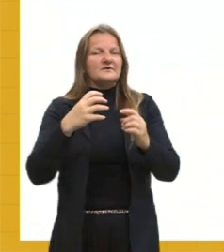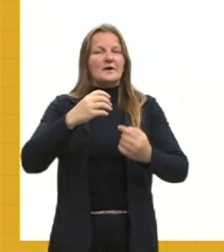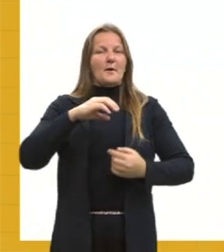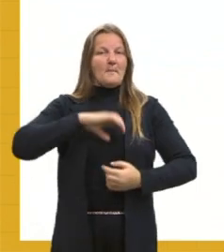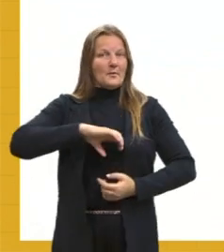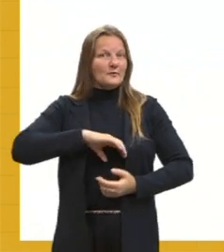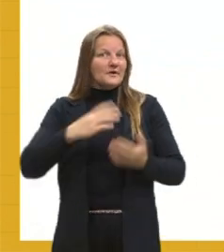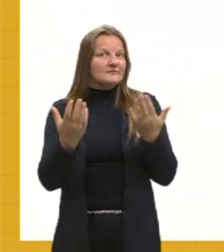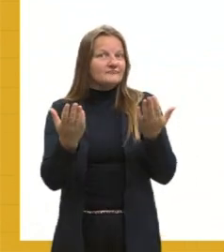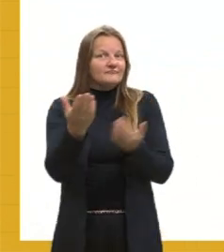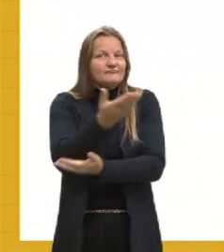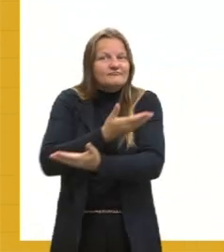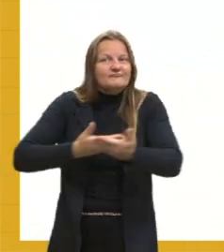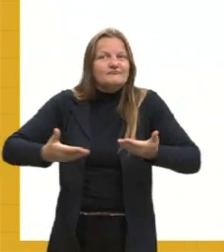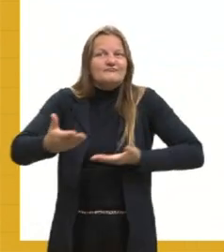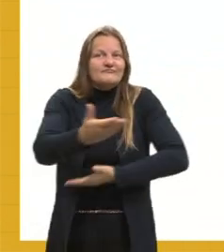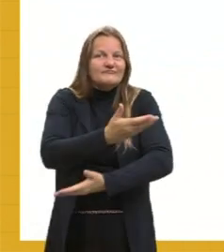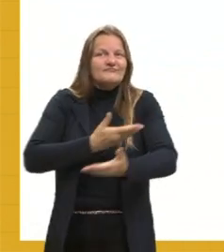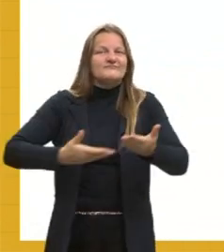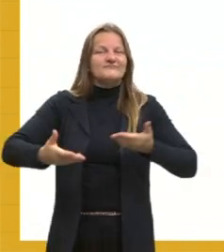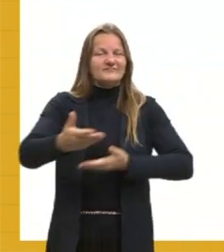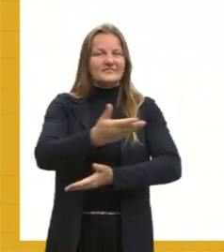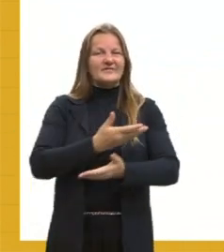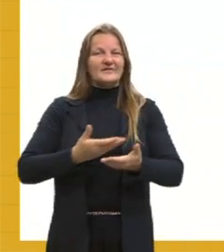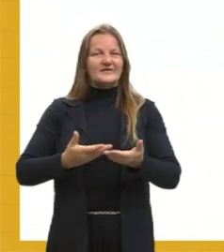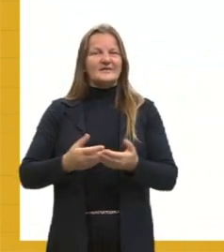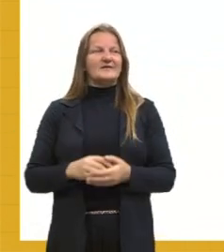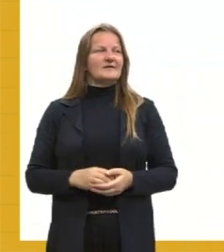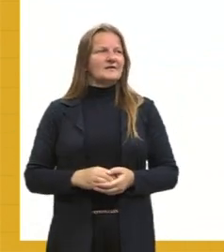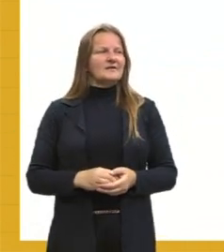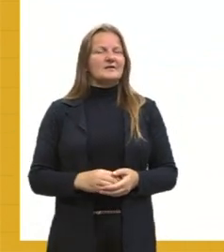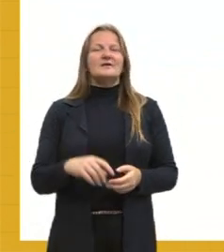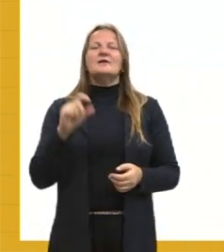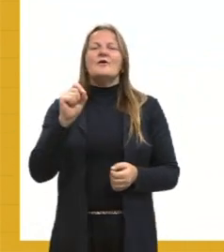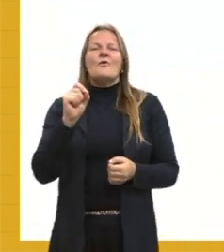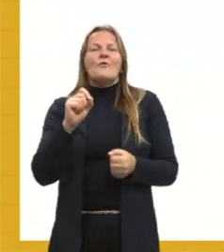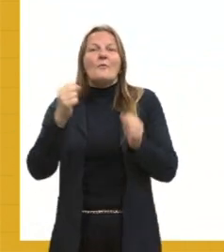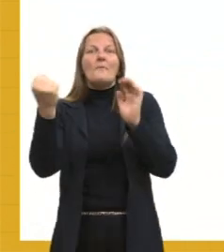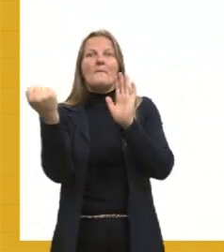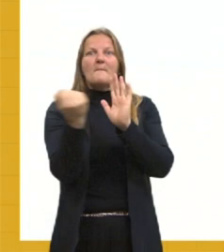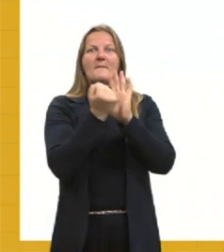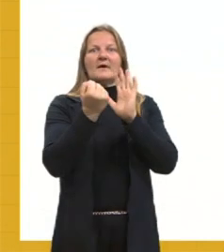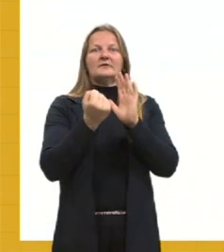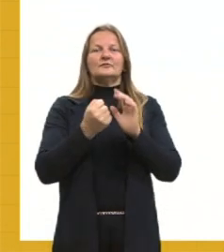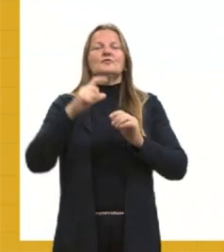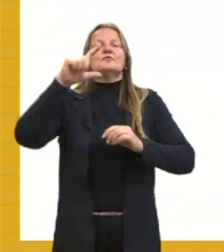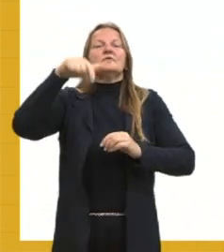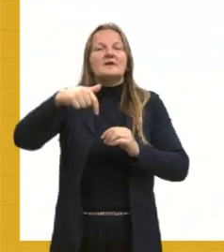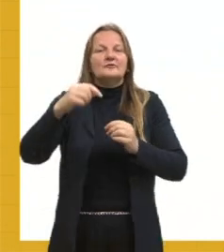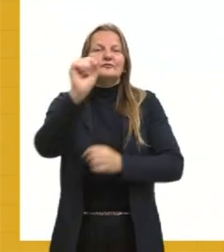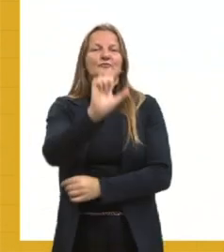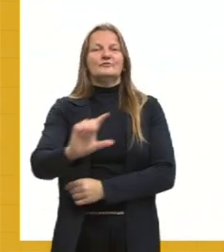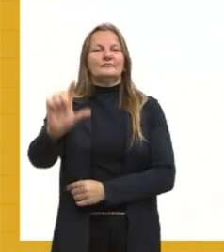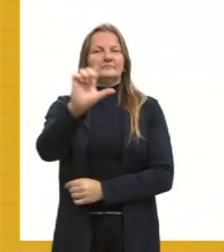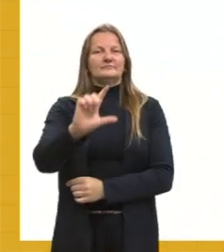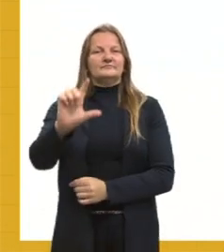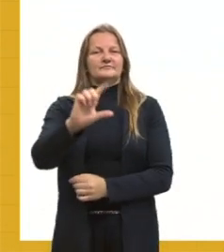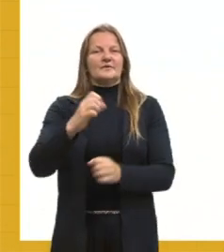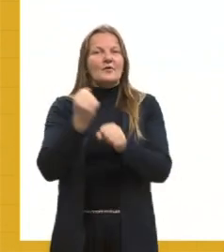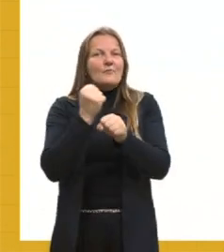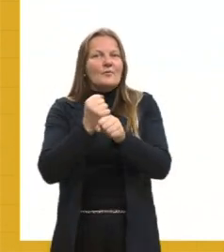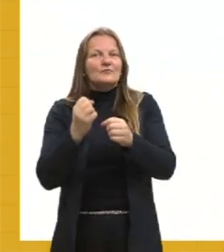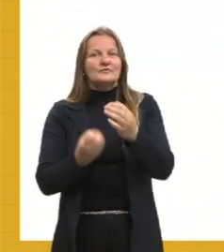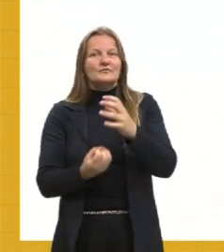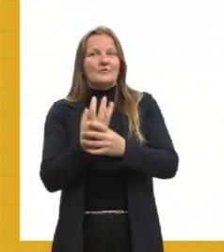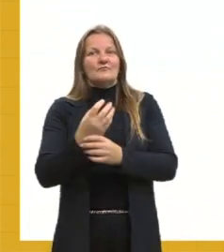também se a gente tem essas interferências entre as línguas Impacto a gente vai ter isso lá nas obras literárias né como é que